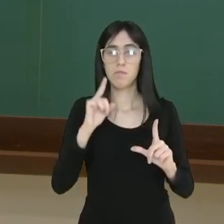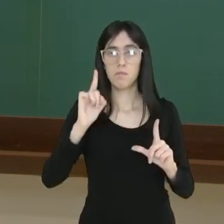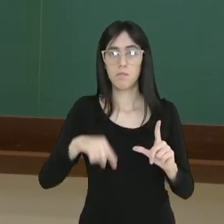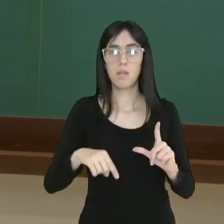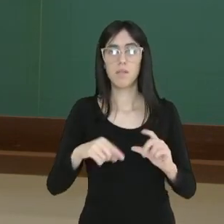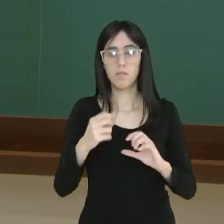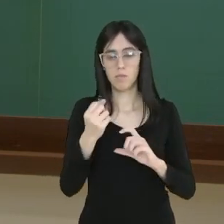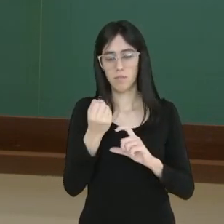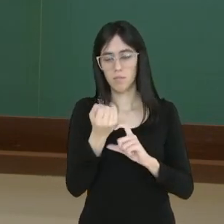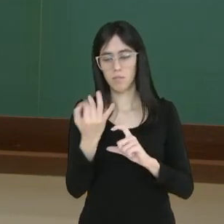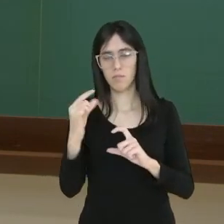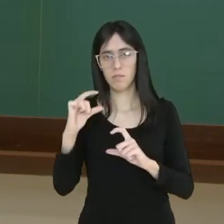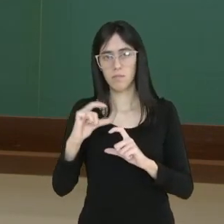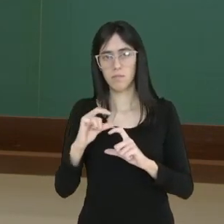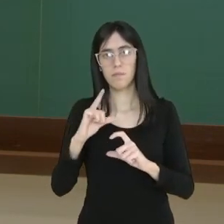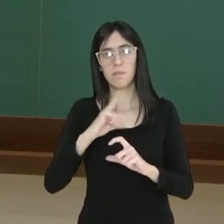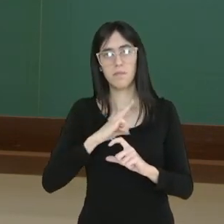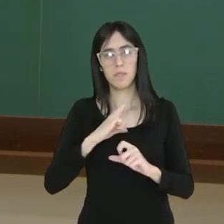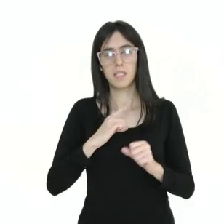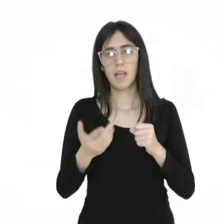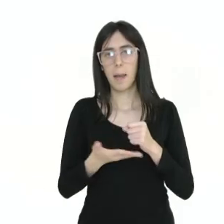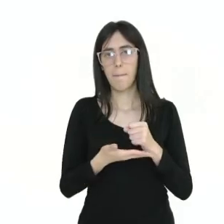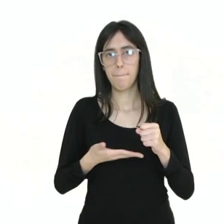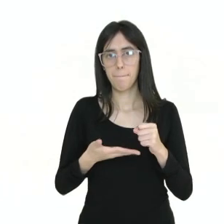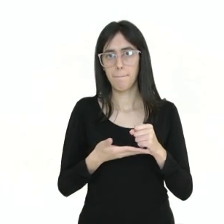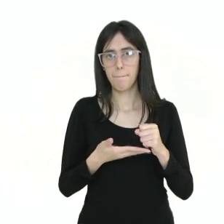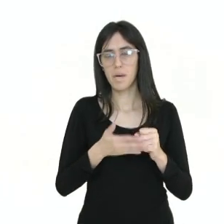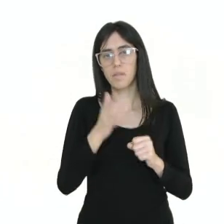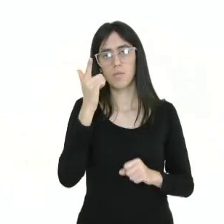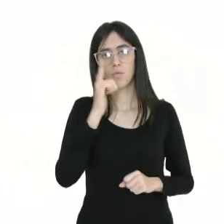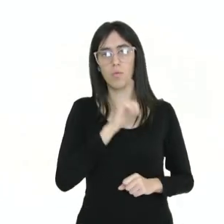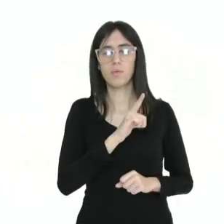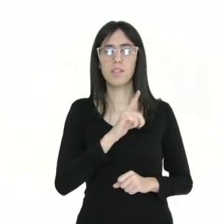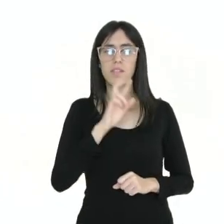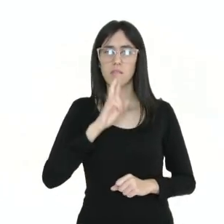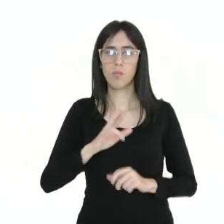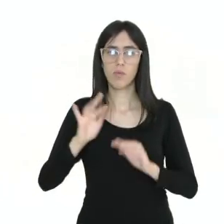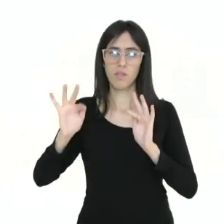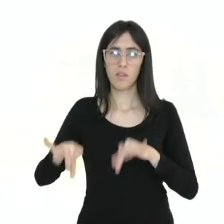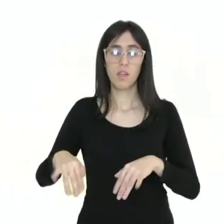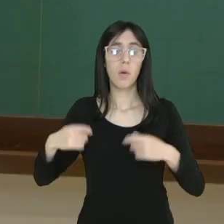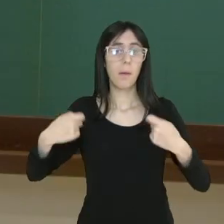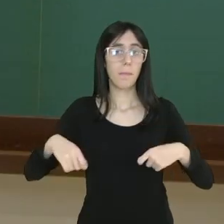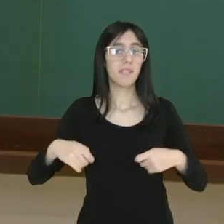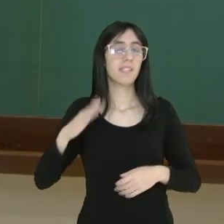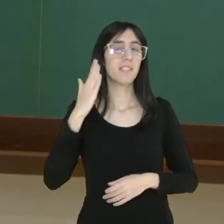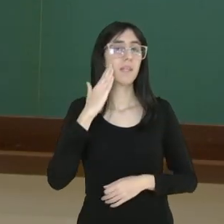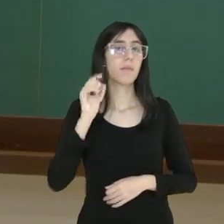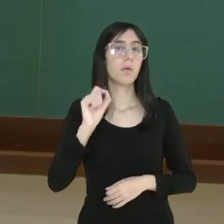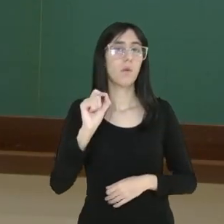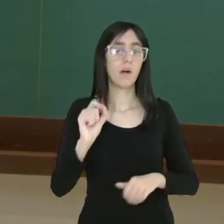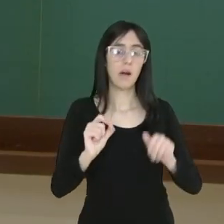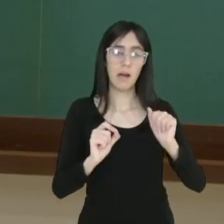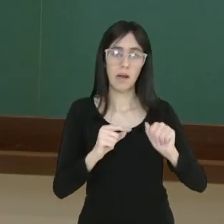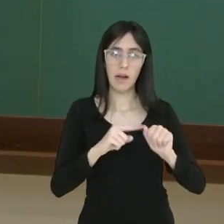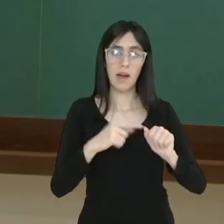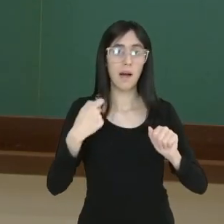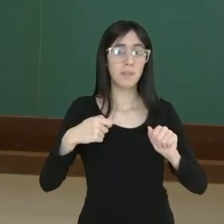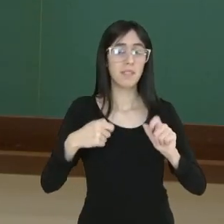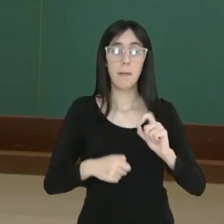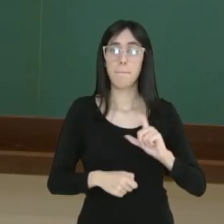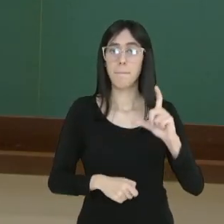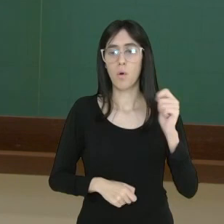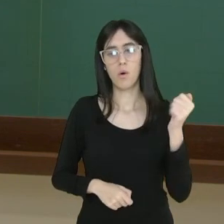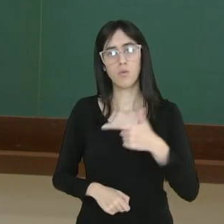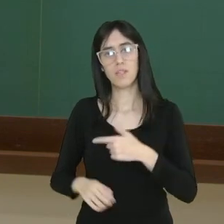ao qual a minha base será elevada para obter o logaritmando. Preciso sempre saber que o meu a tem que ser maior do que zero, tem